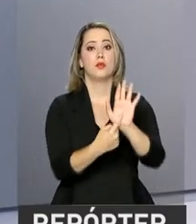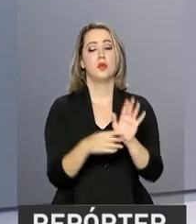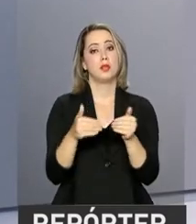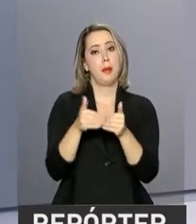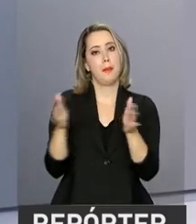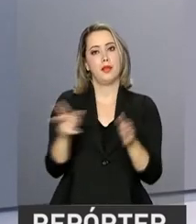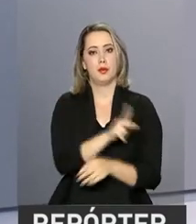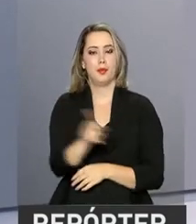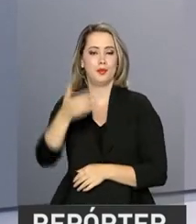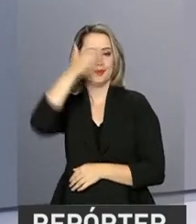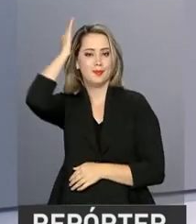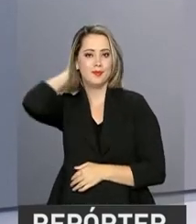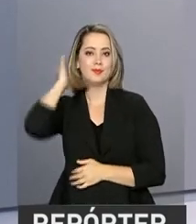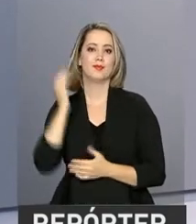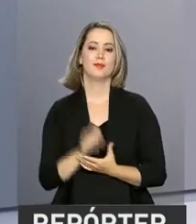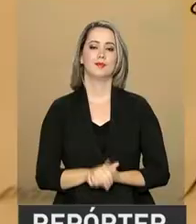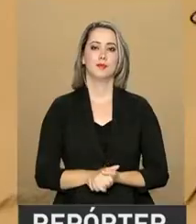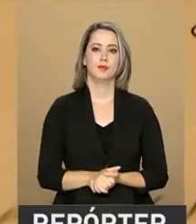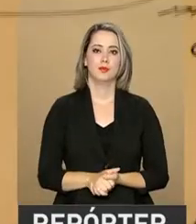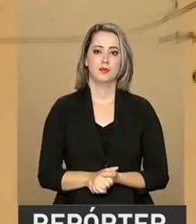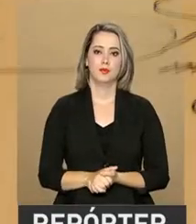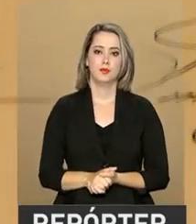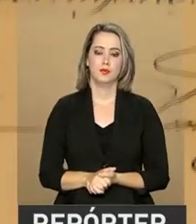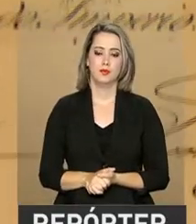pelo presidente michel temer